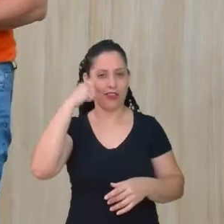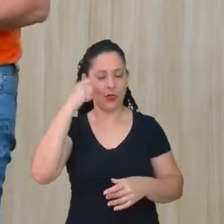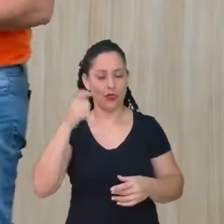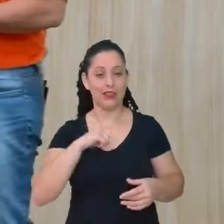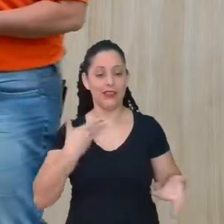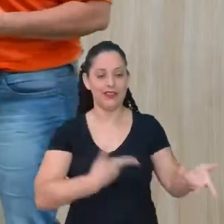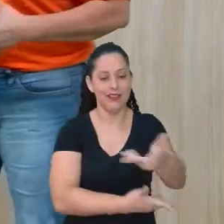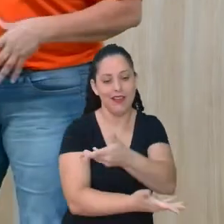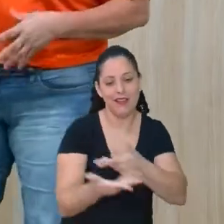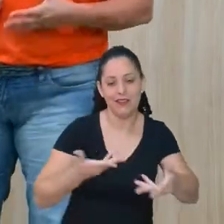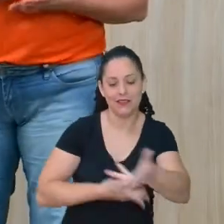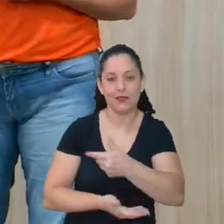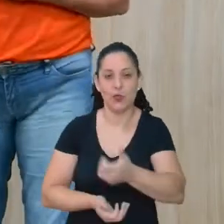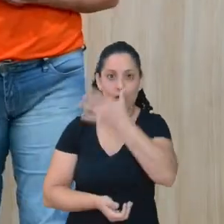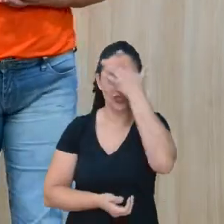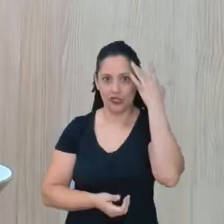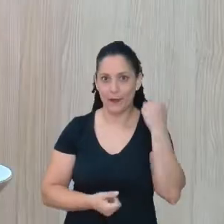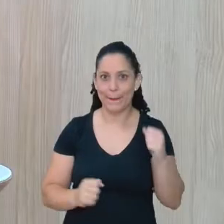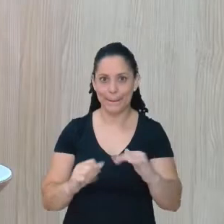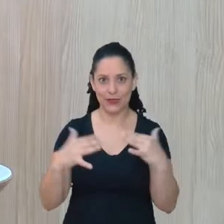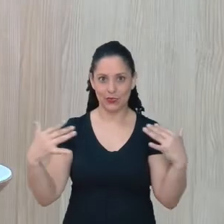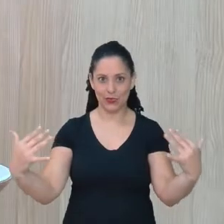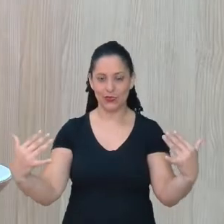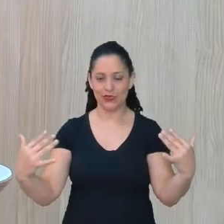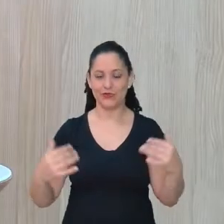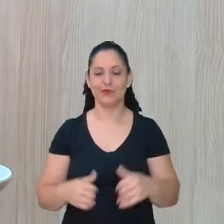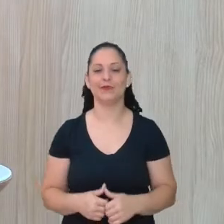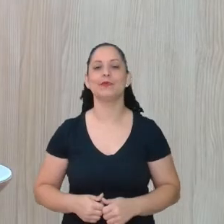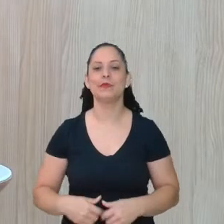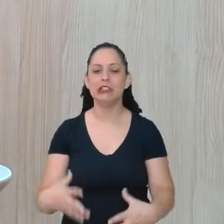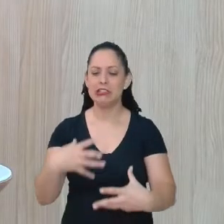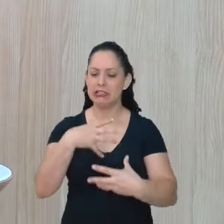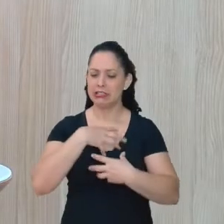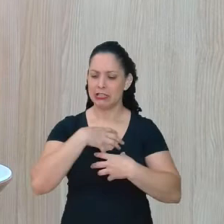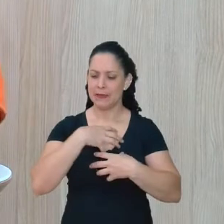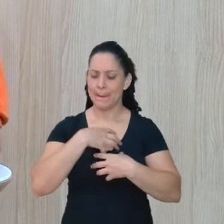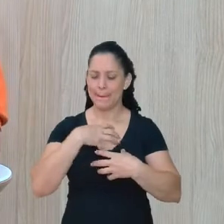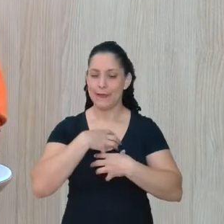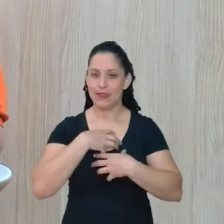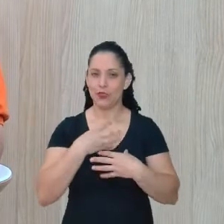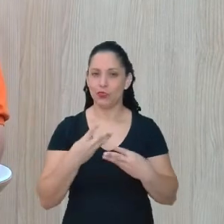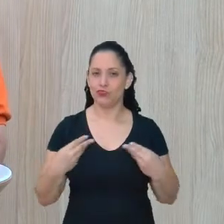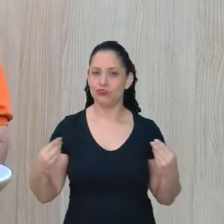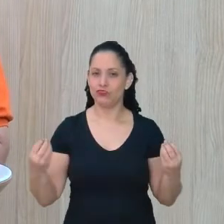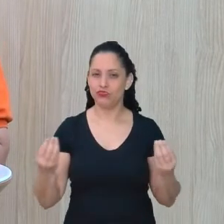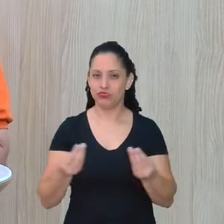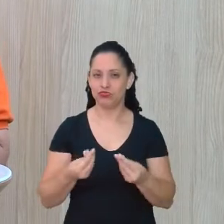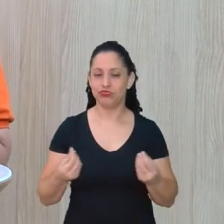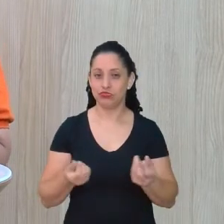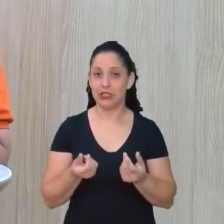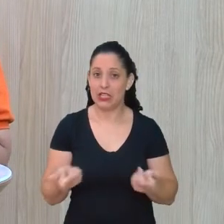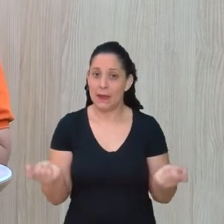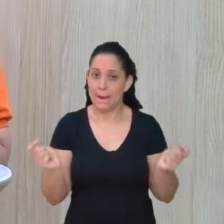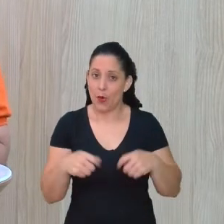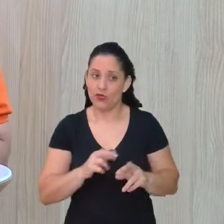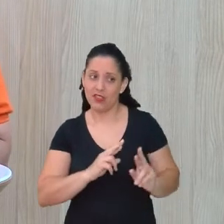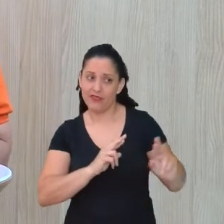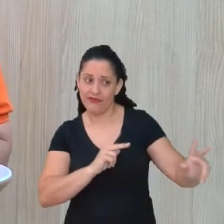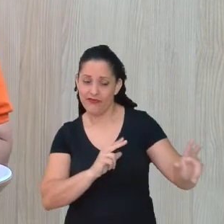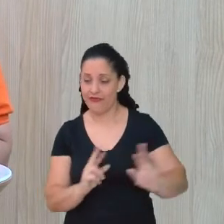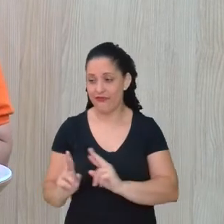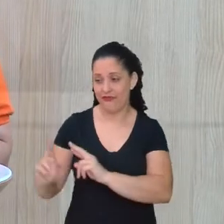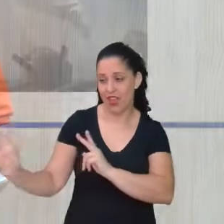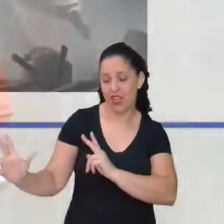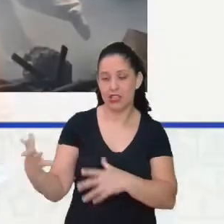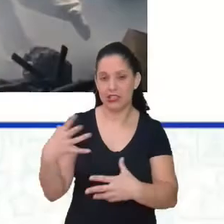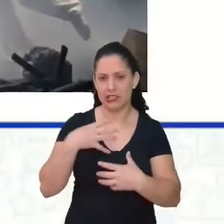com o público. E essa interação é que vai gerar em você um sentimento, e pode não ser o mesmo sentimento que gerou em mim, pode não ser o mesmo